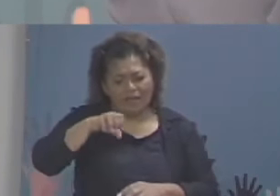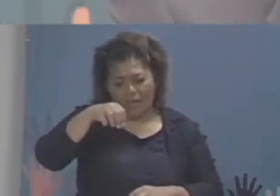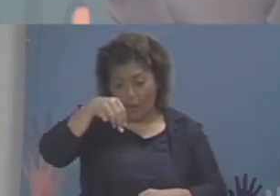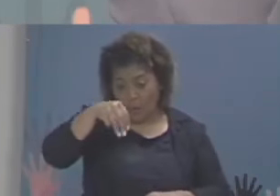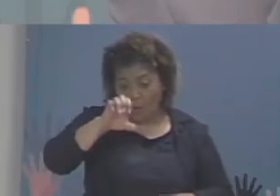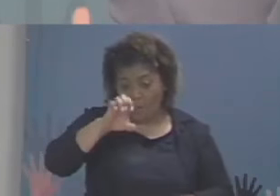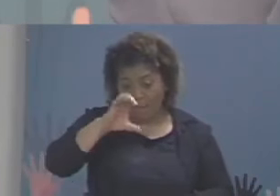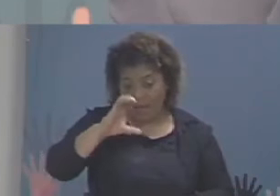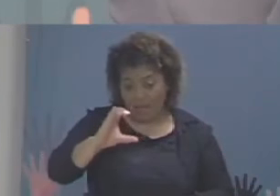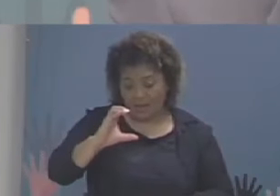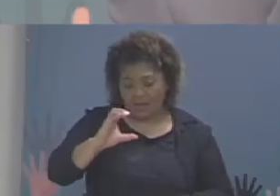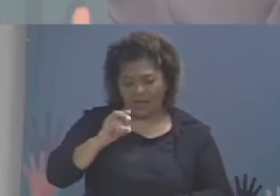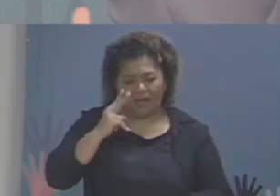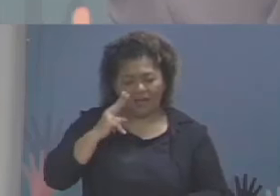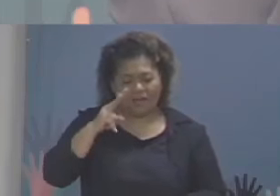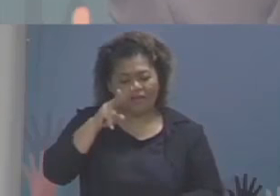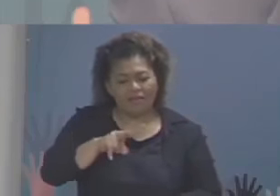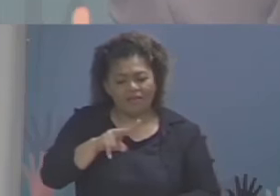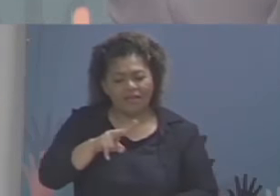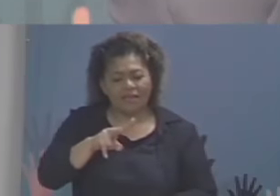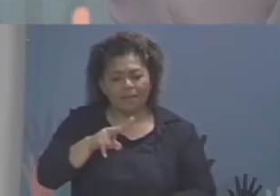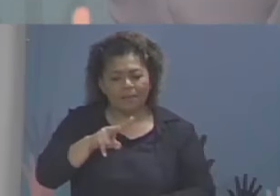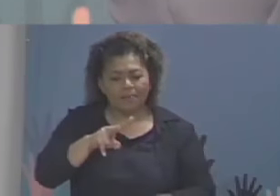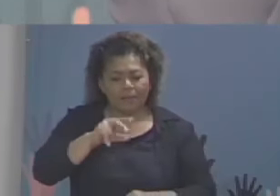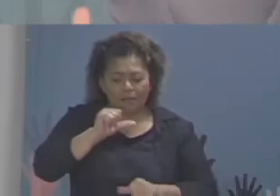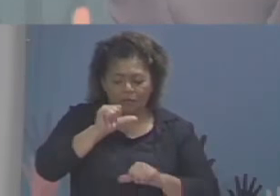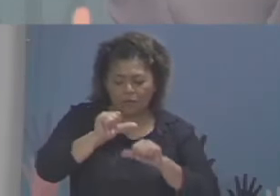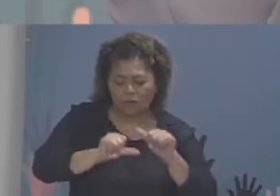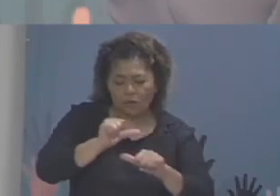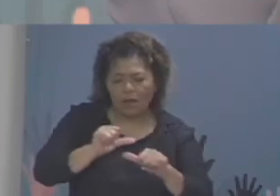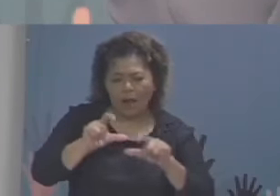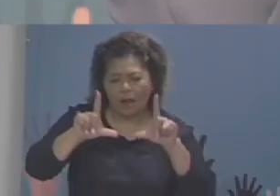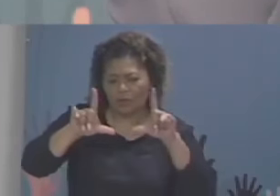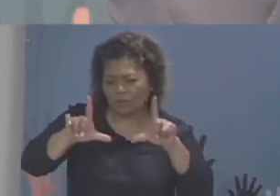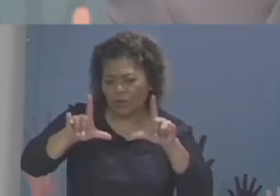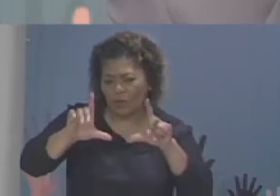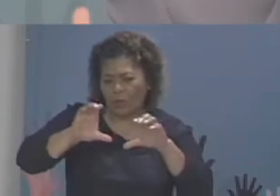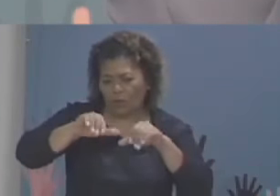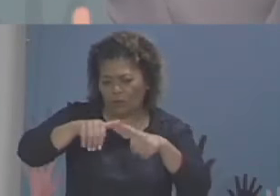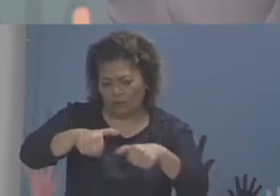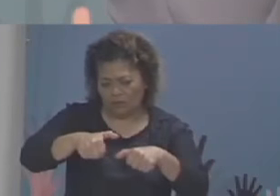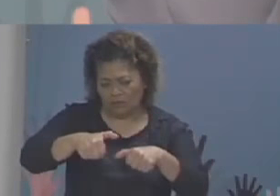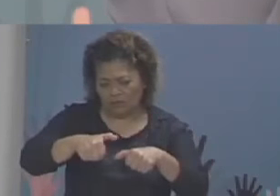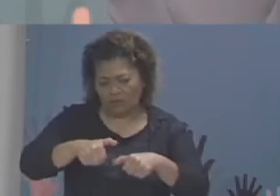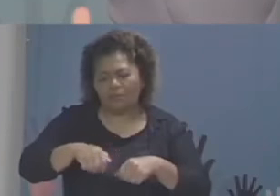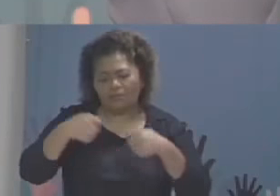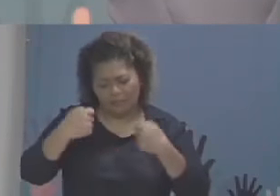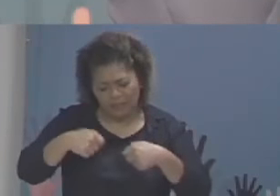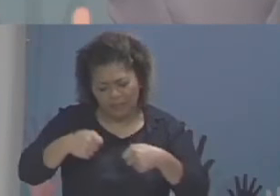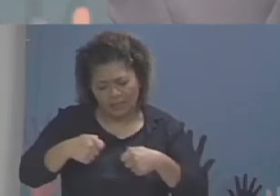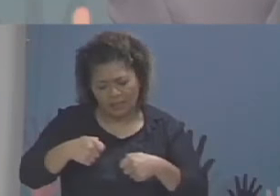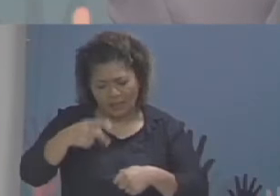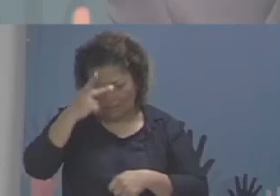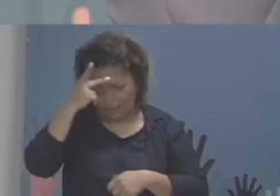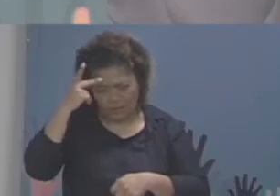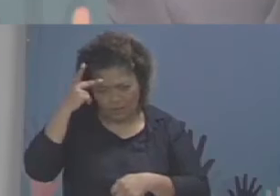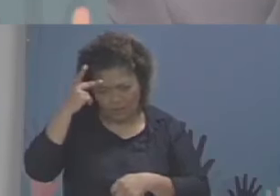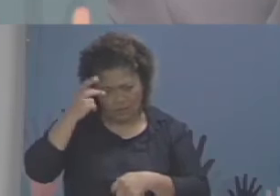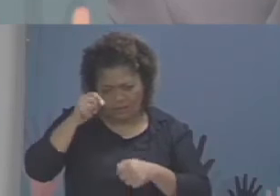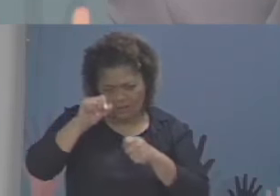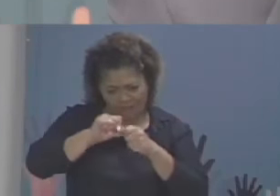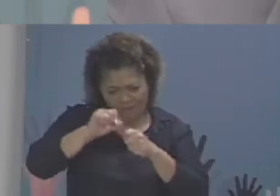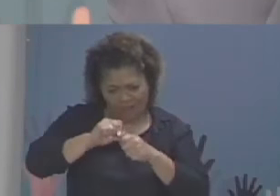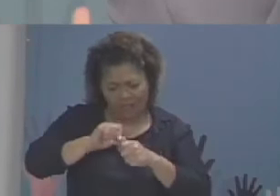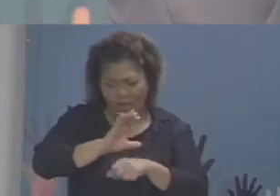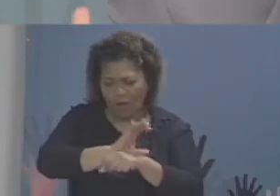critérios para que isso. E, no caso, é a revalidação. Então, as chapas adversárias representam o extremo. Nós estamos